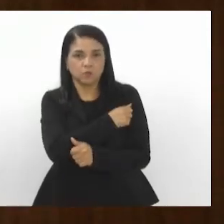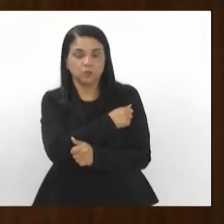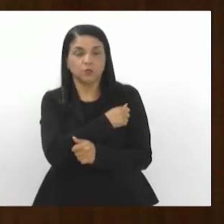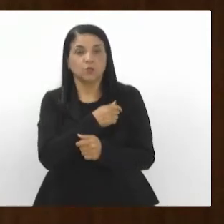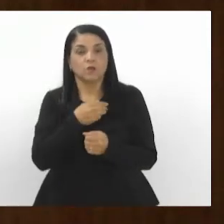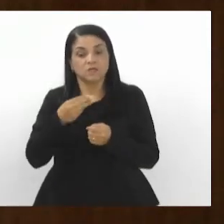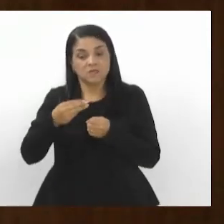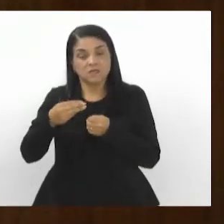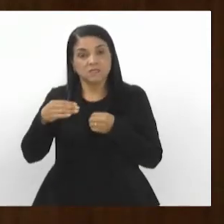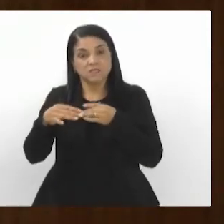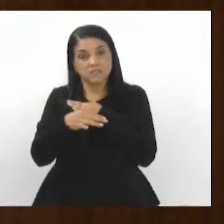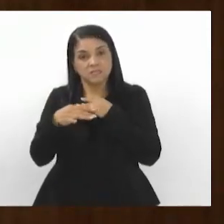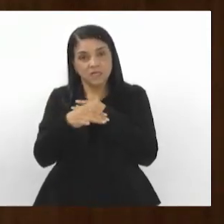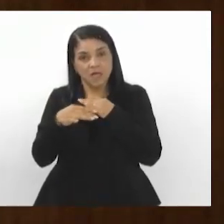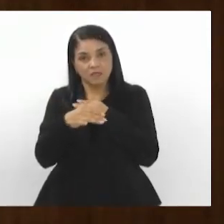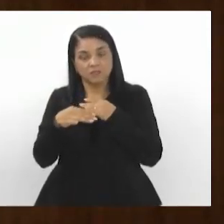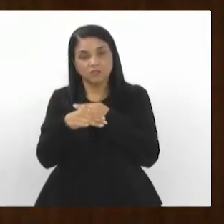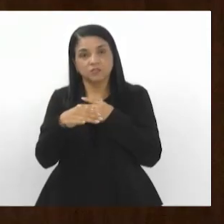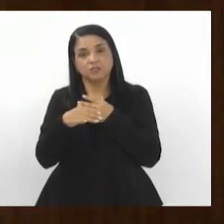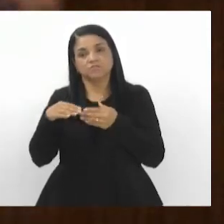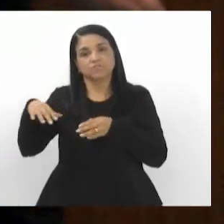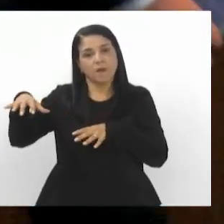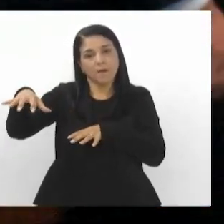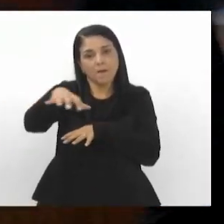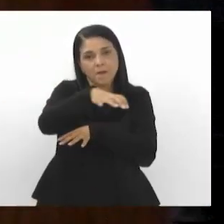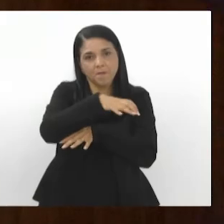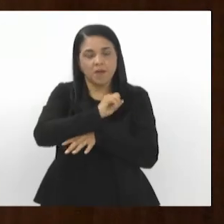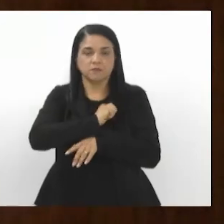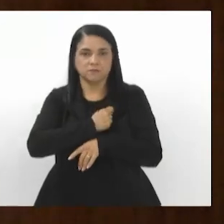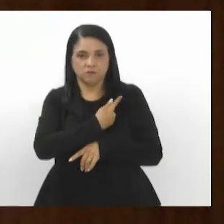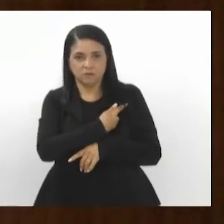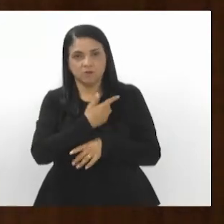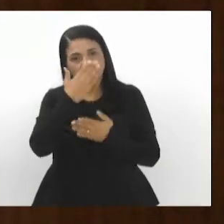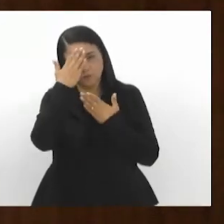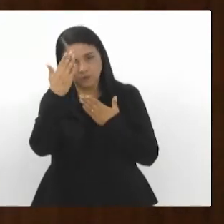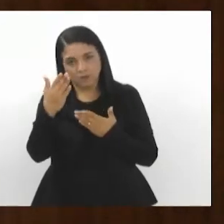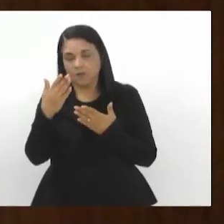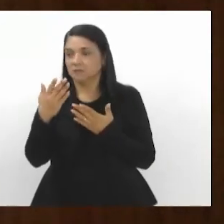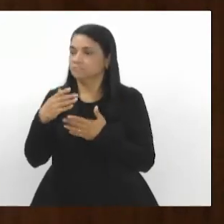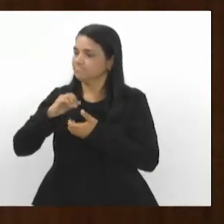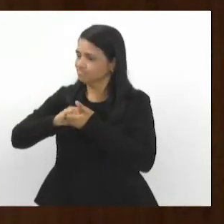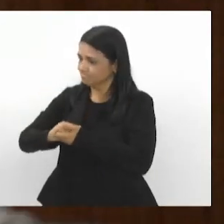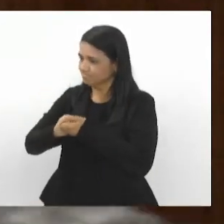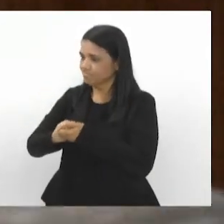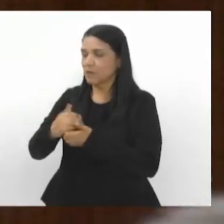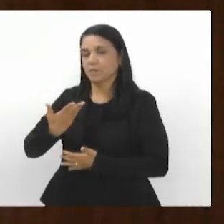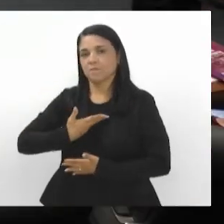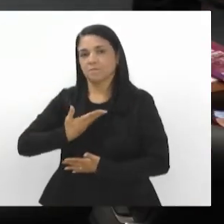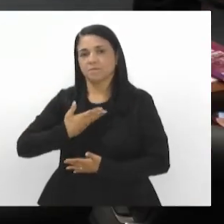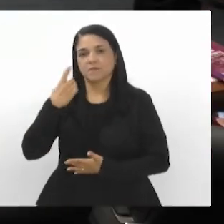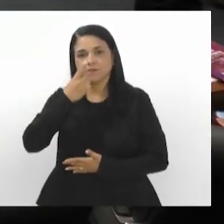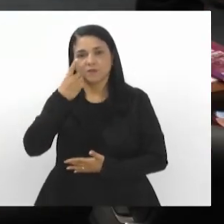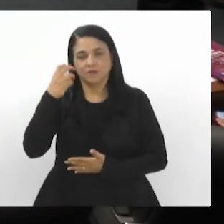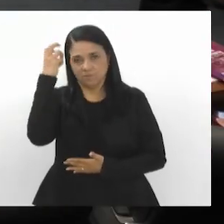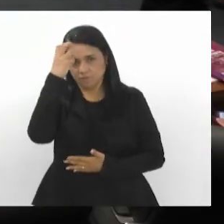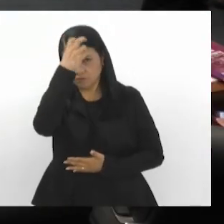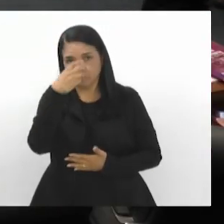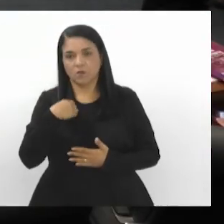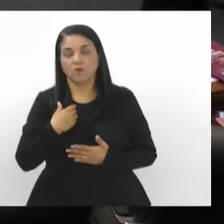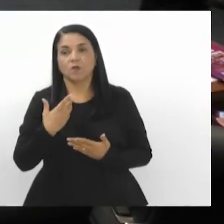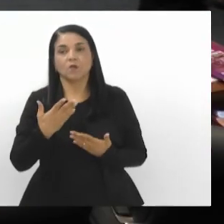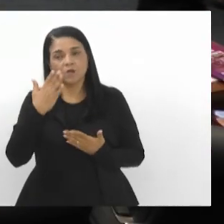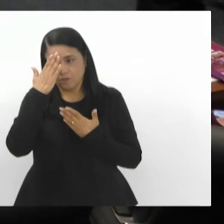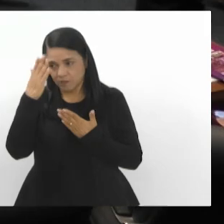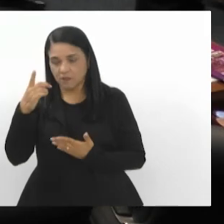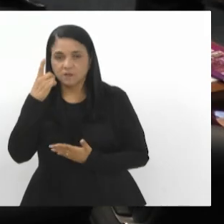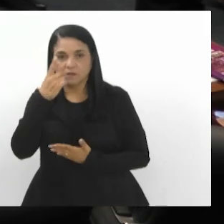São Gonçalo, também são das cidades vizinhas. Muito obrigado e saudar a companheira pela presente indicação. Obrigado, deputado